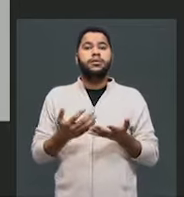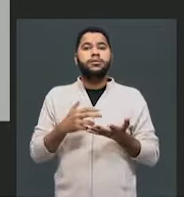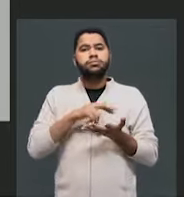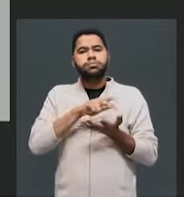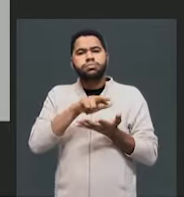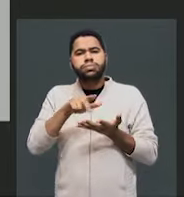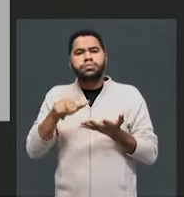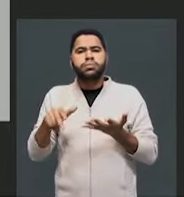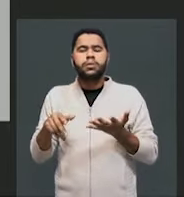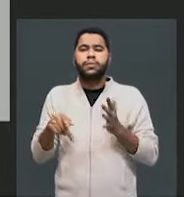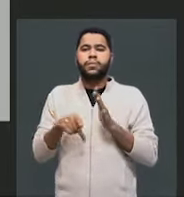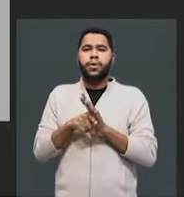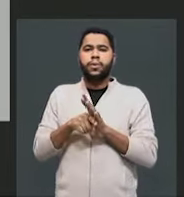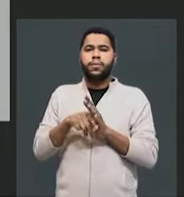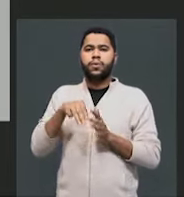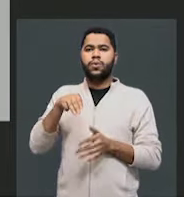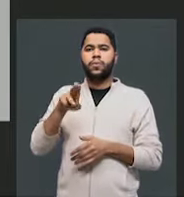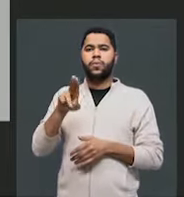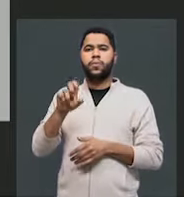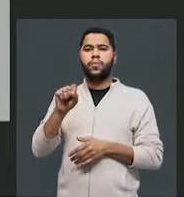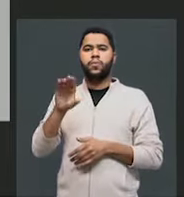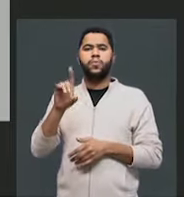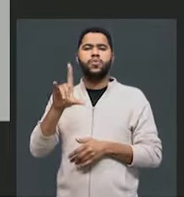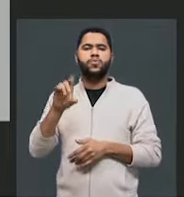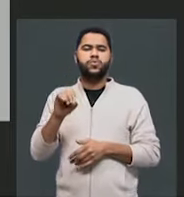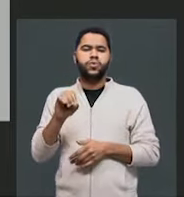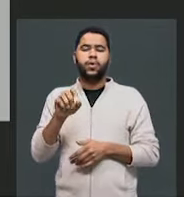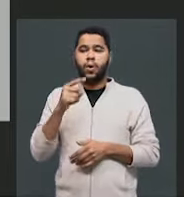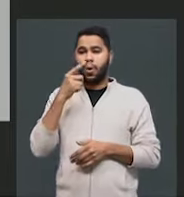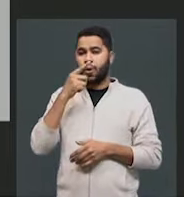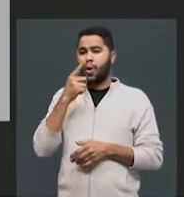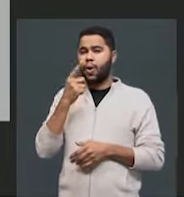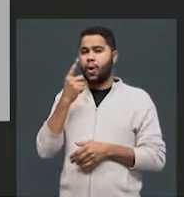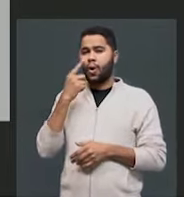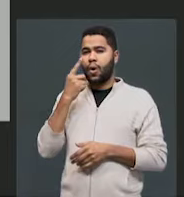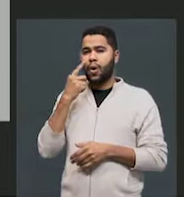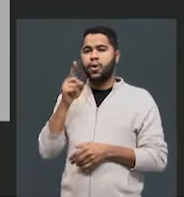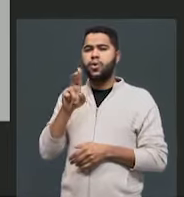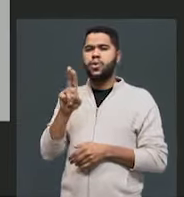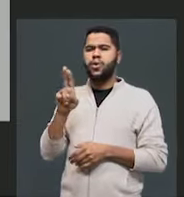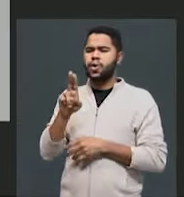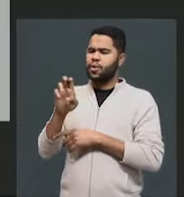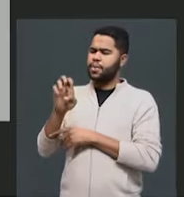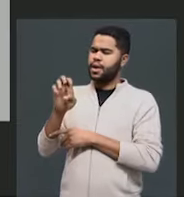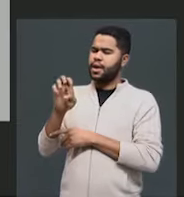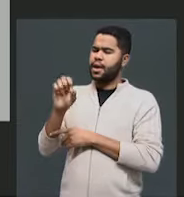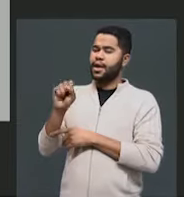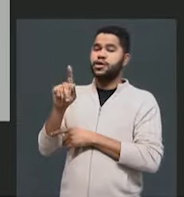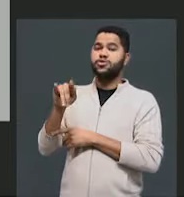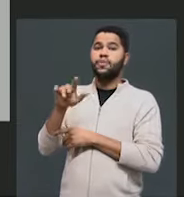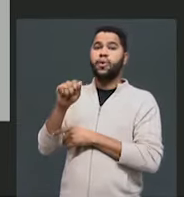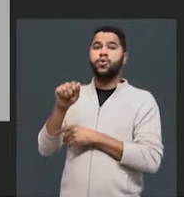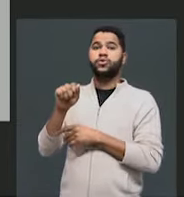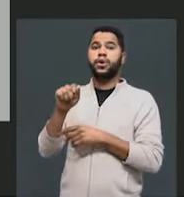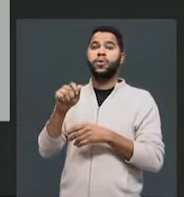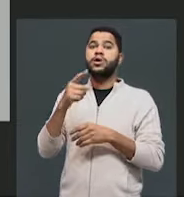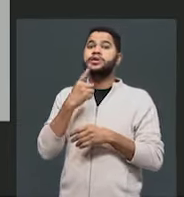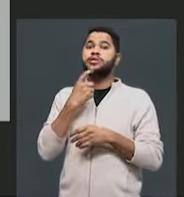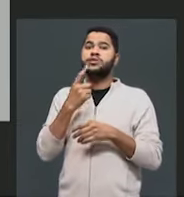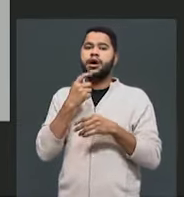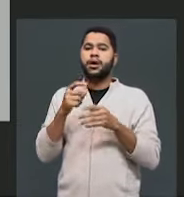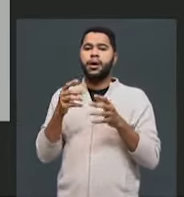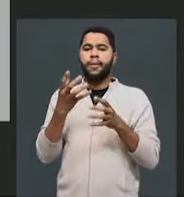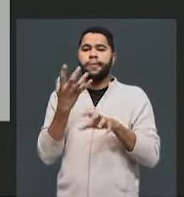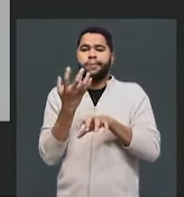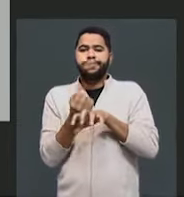músculos, ó, e o esponjoso está com a uretra aqui no meio. Olha o nome, esponja, ele vai encher de sangue para entumecer,